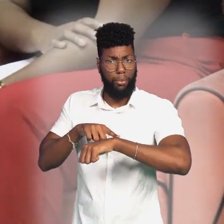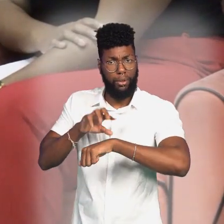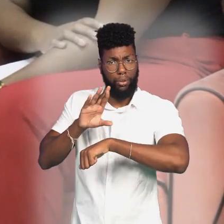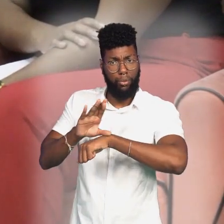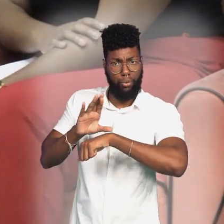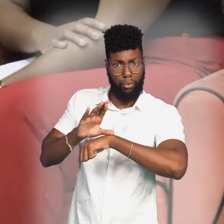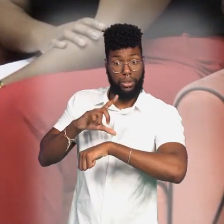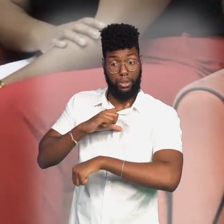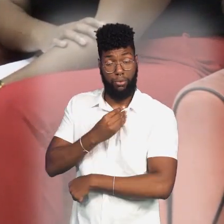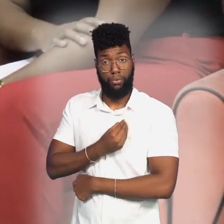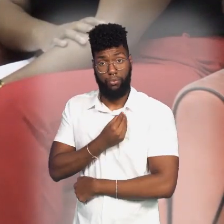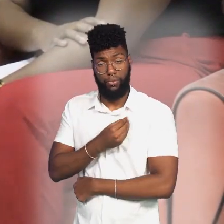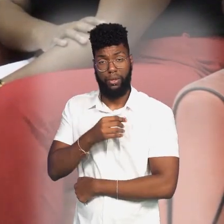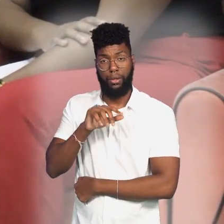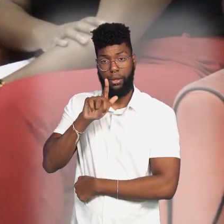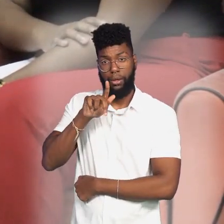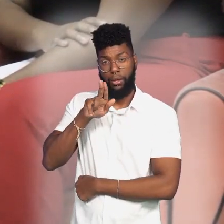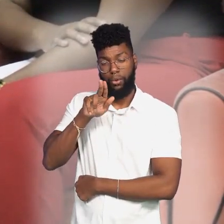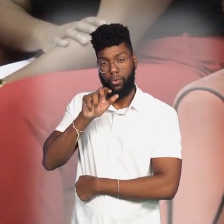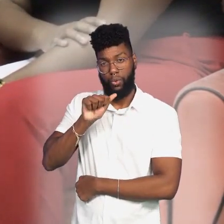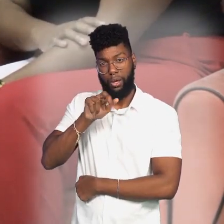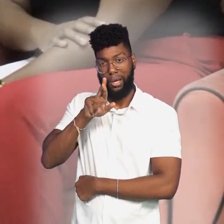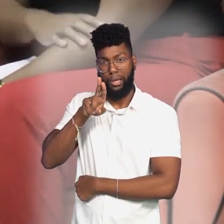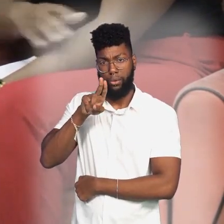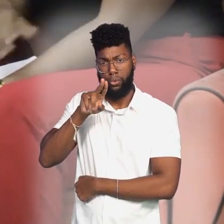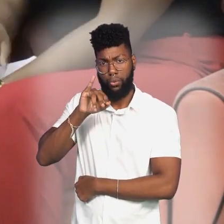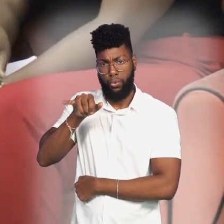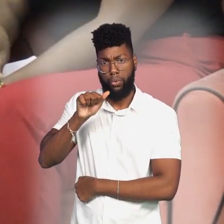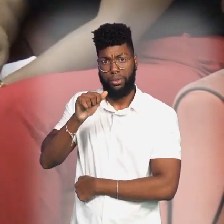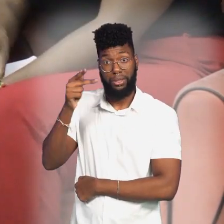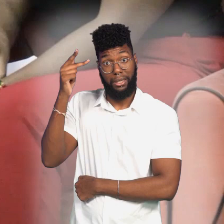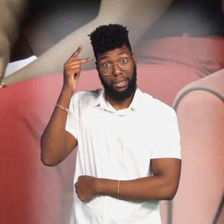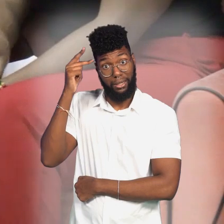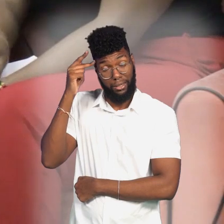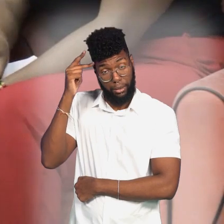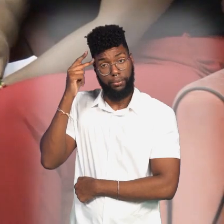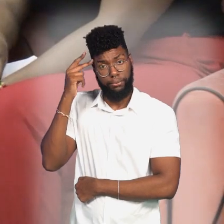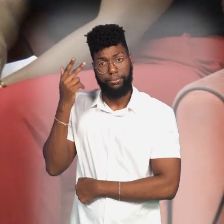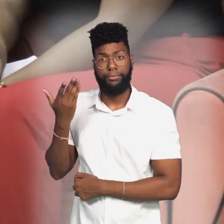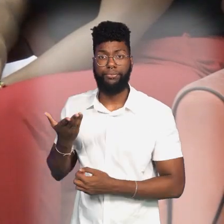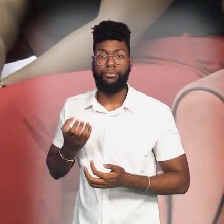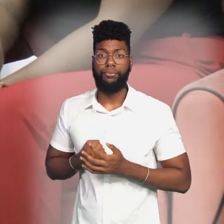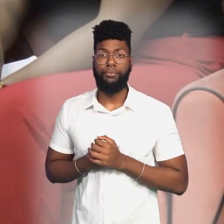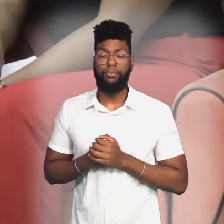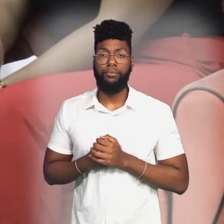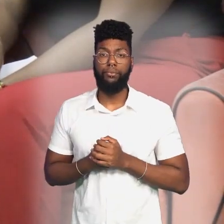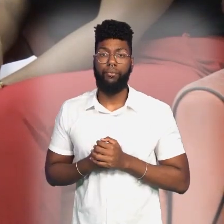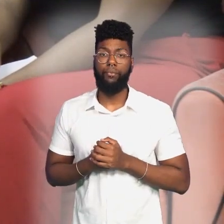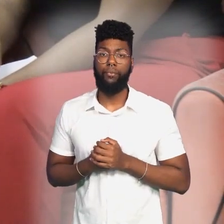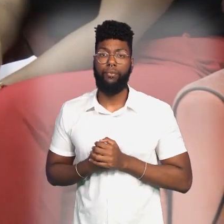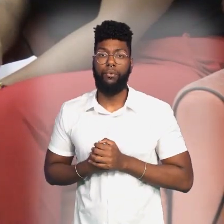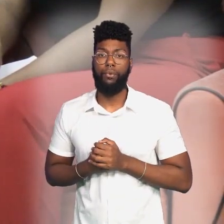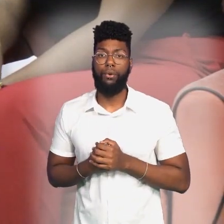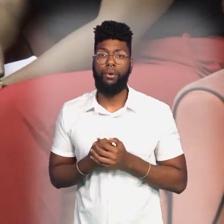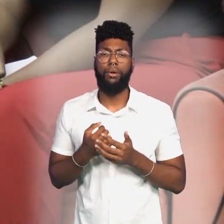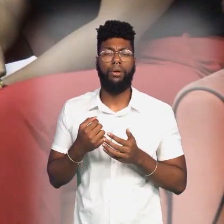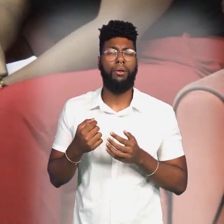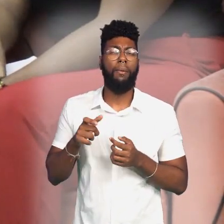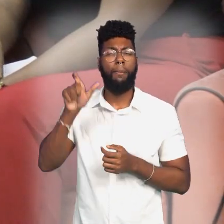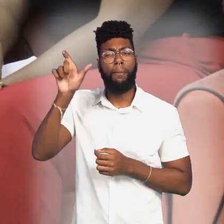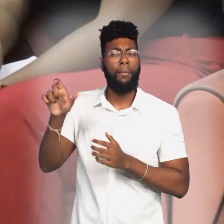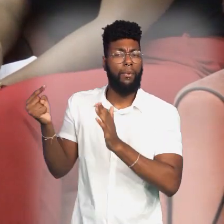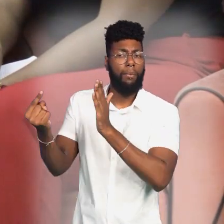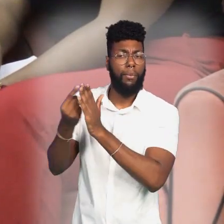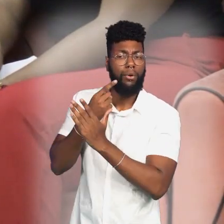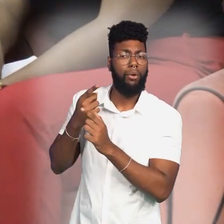Guarujá, em São Paulo, no litoral, ali em Santos. Chefe, por que não vem